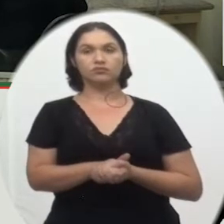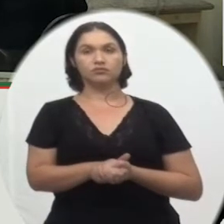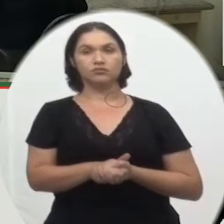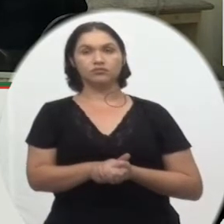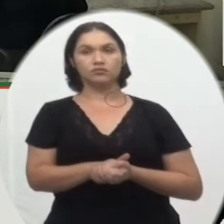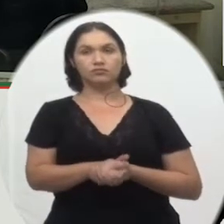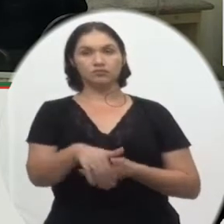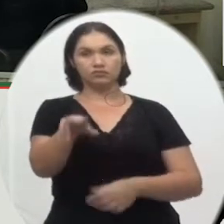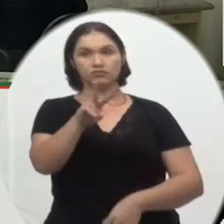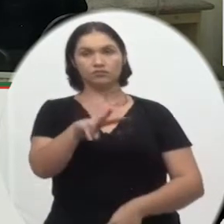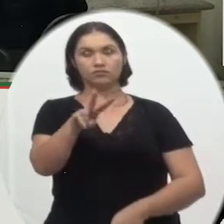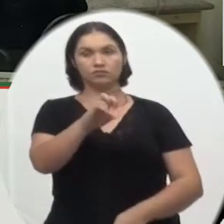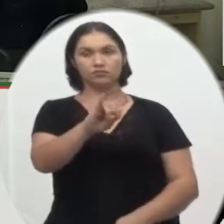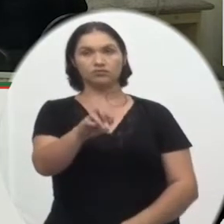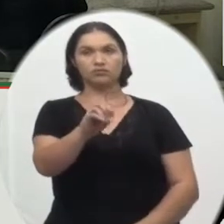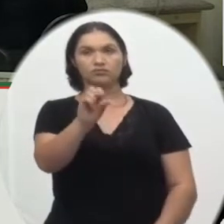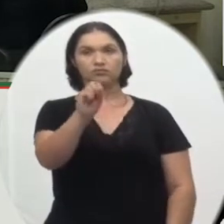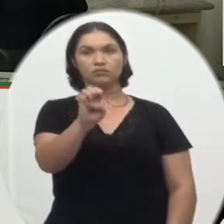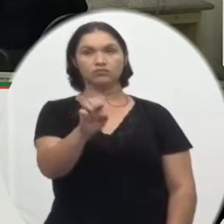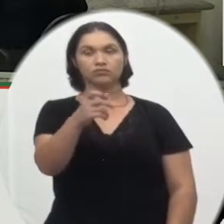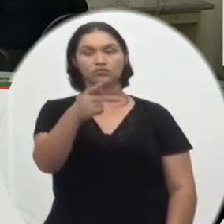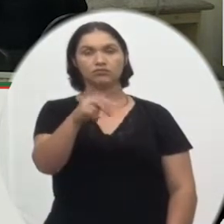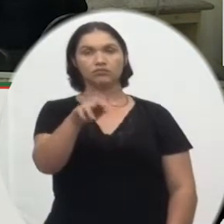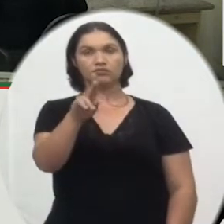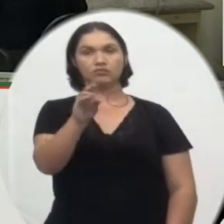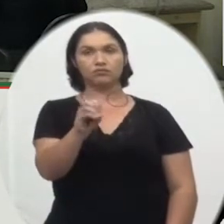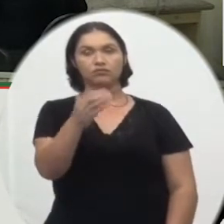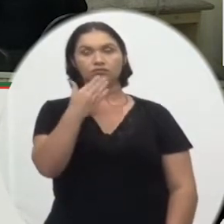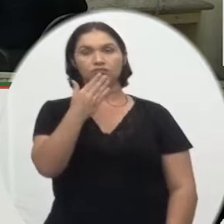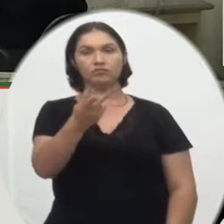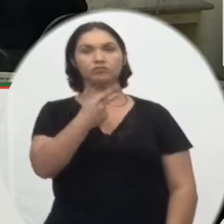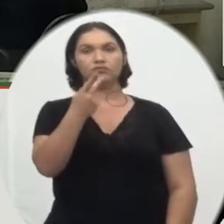Questão de ordem seria o vereador José Paulo Ferrarese.